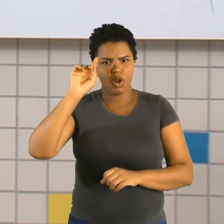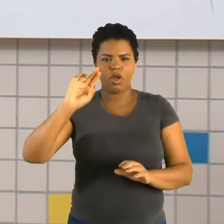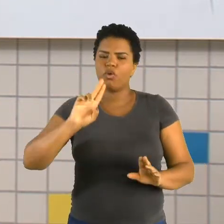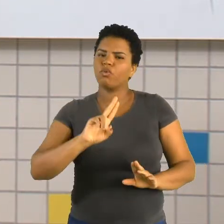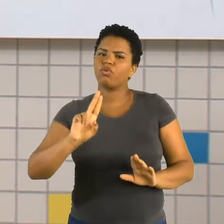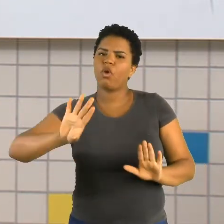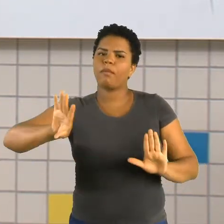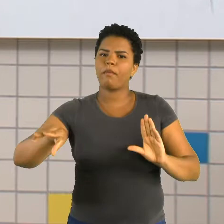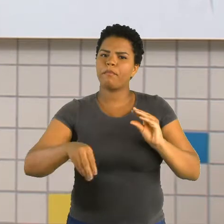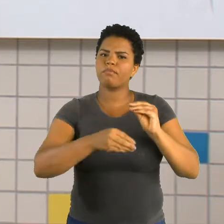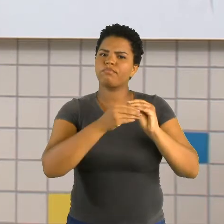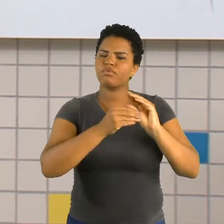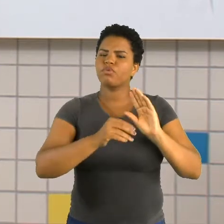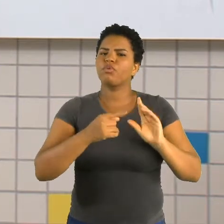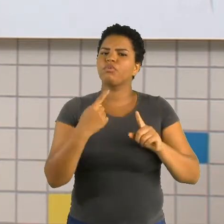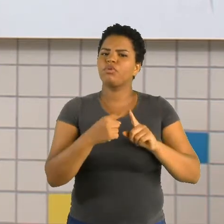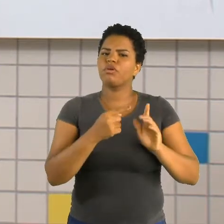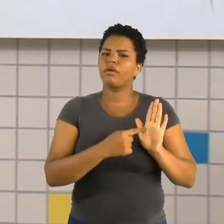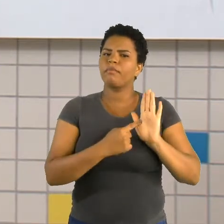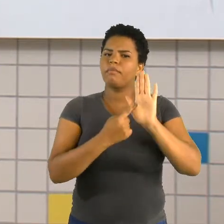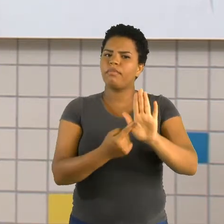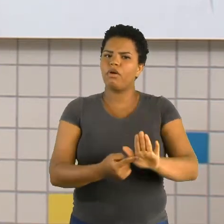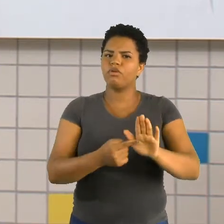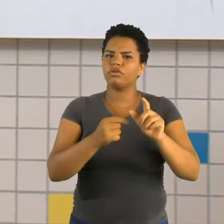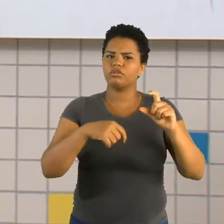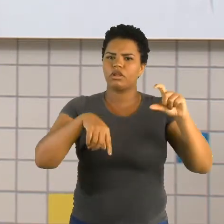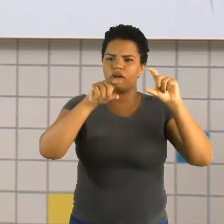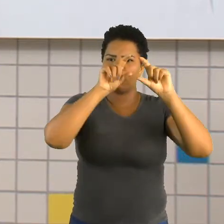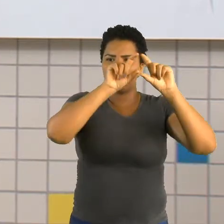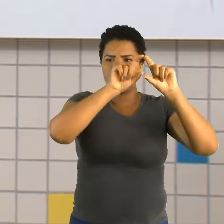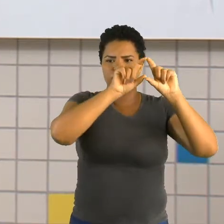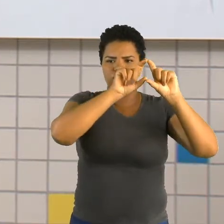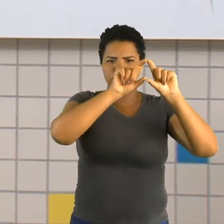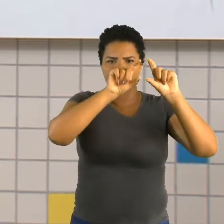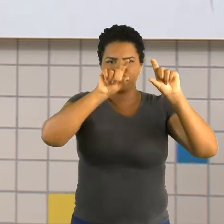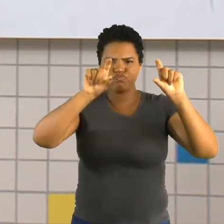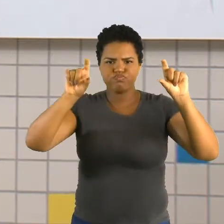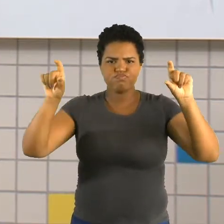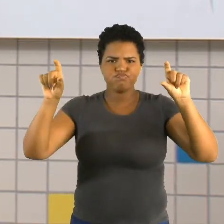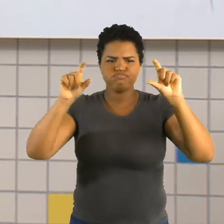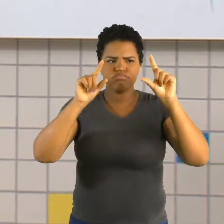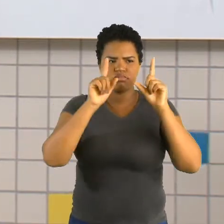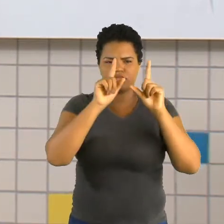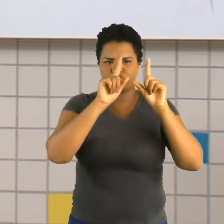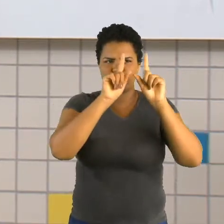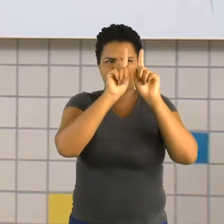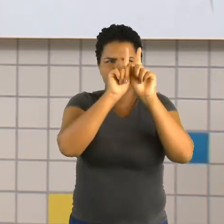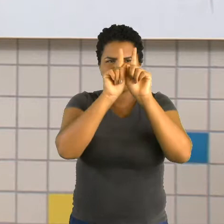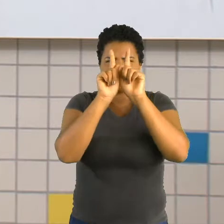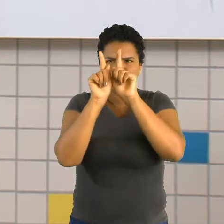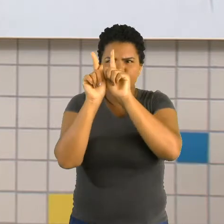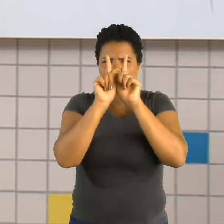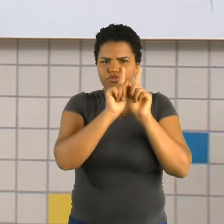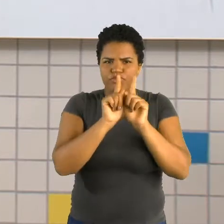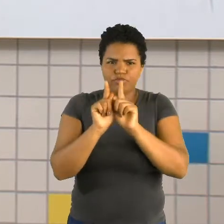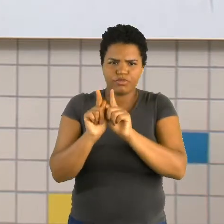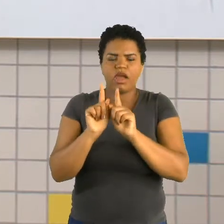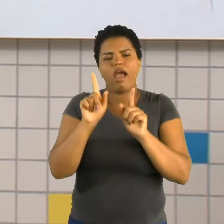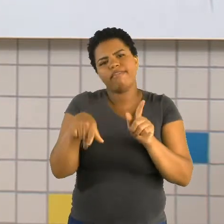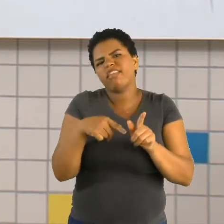exposta. Geralmente vem em tira, na horizontal, e conta uma breve história,